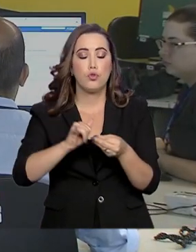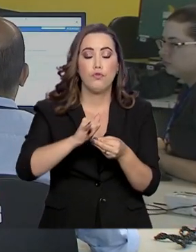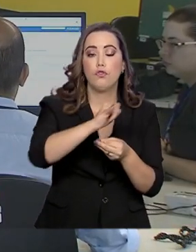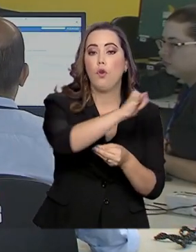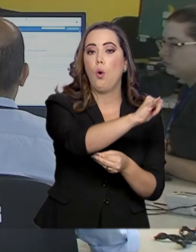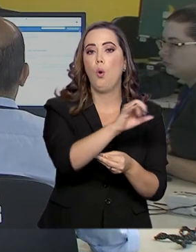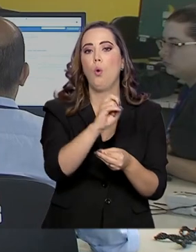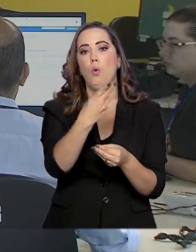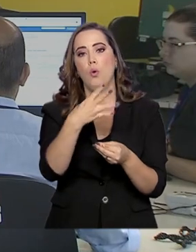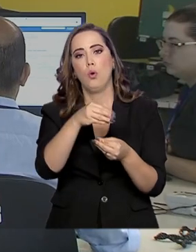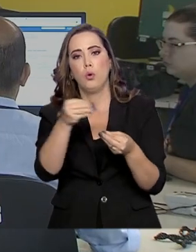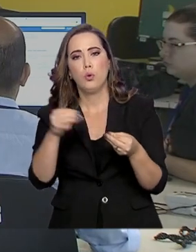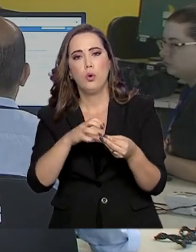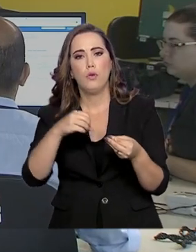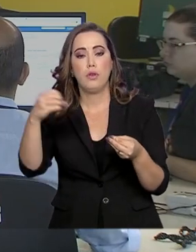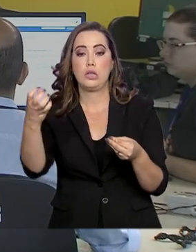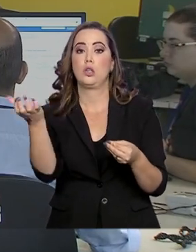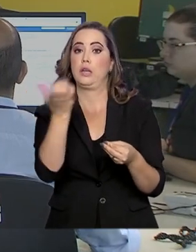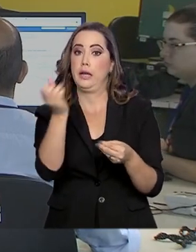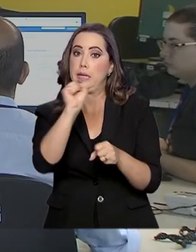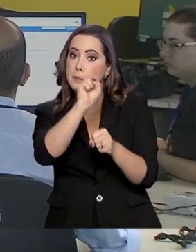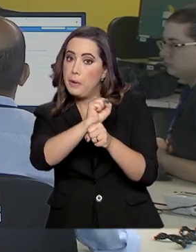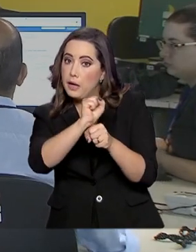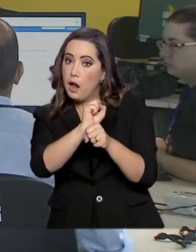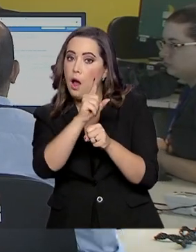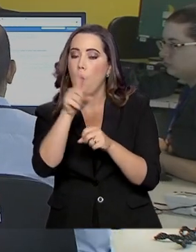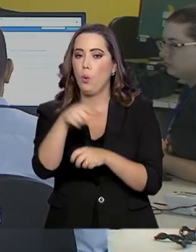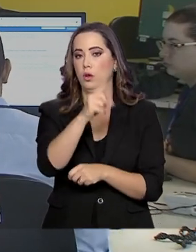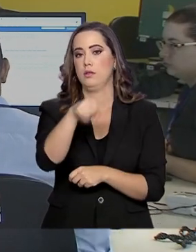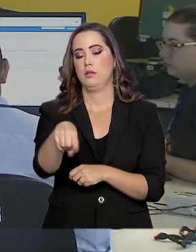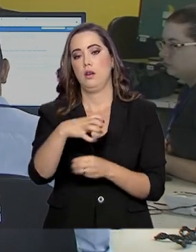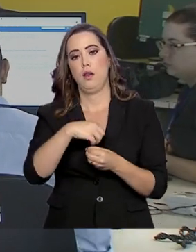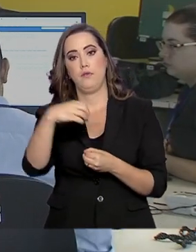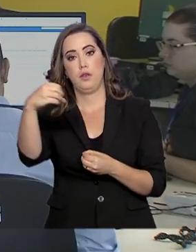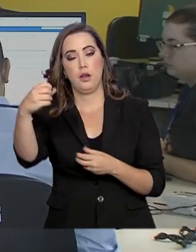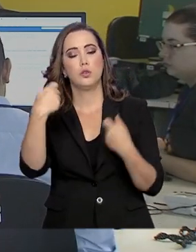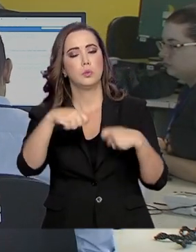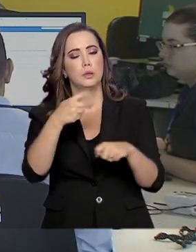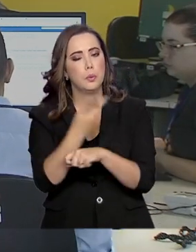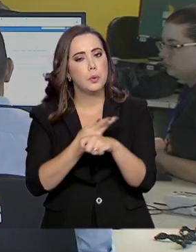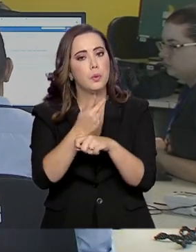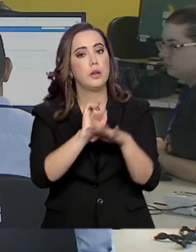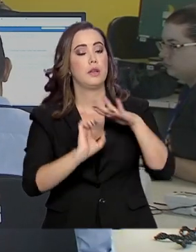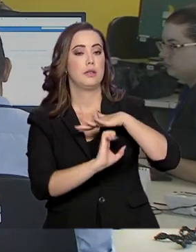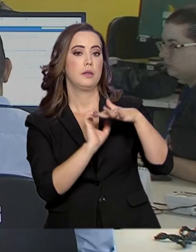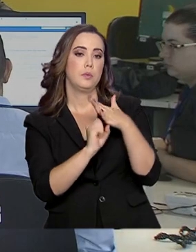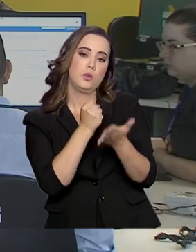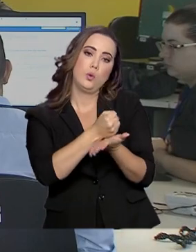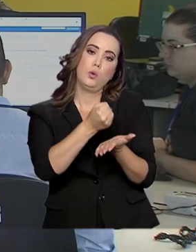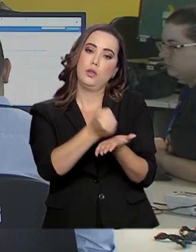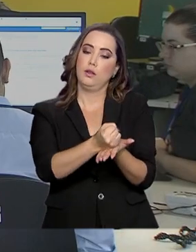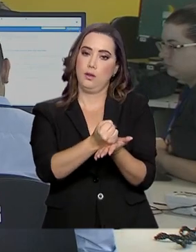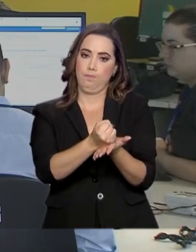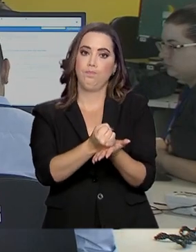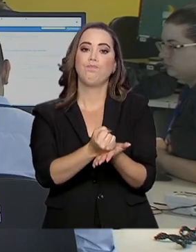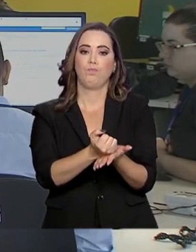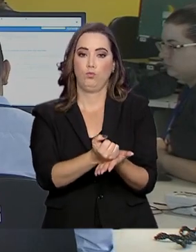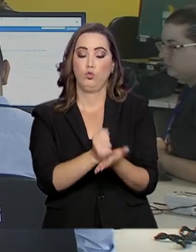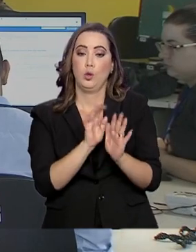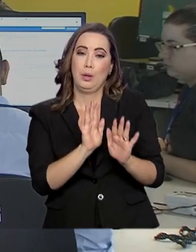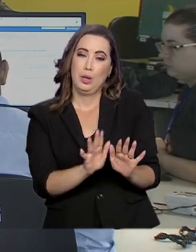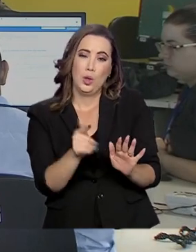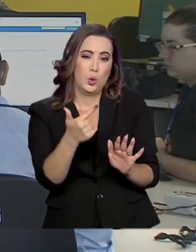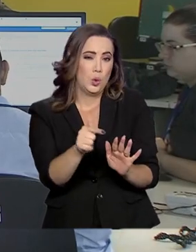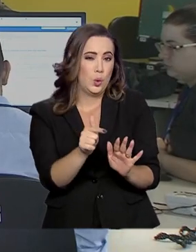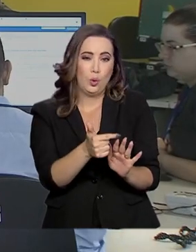coronavírus, caso queiram adiar ou cancelar a viagem. Eles devem procurar as empresas onde contrataram o serviço. Embora